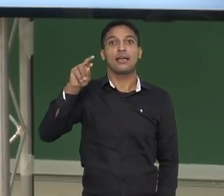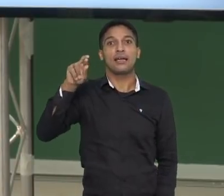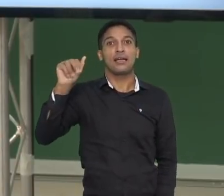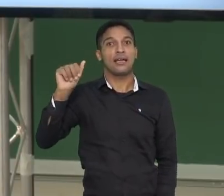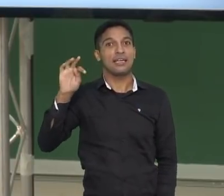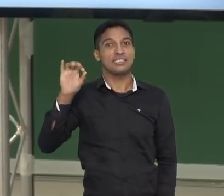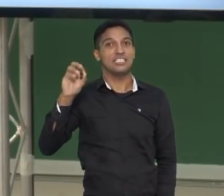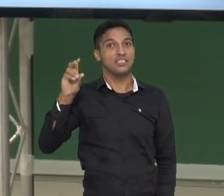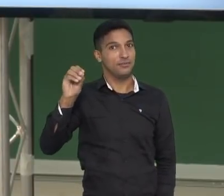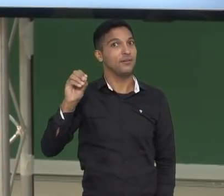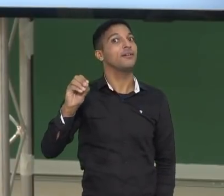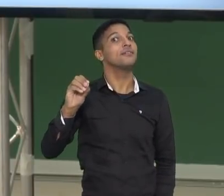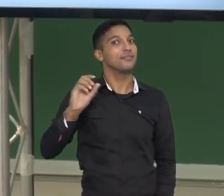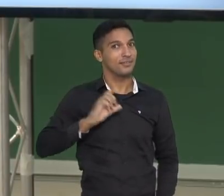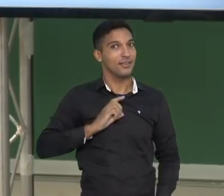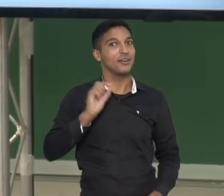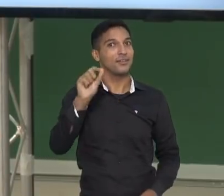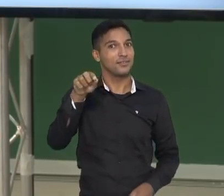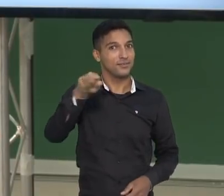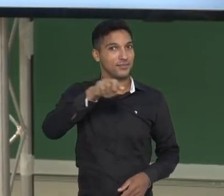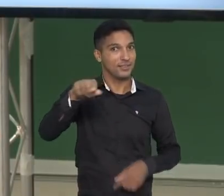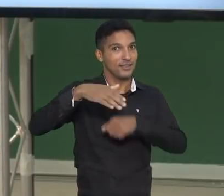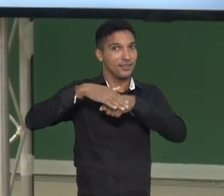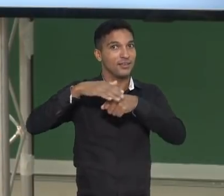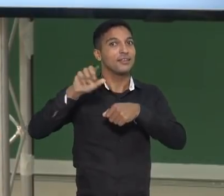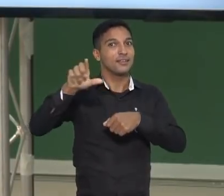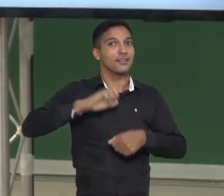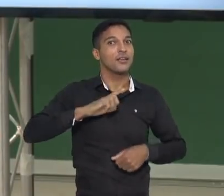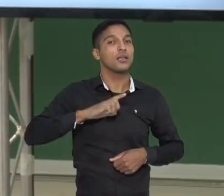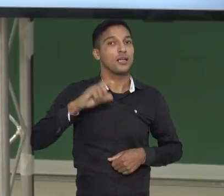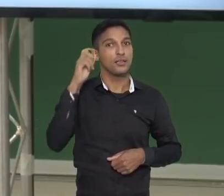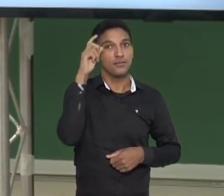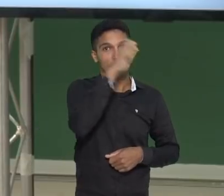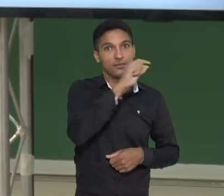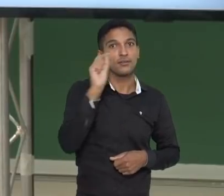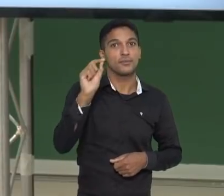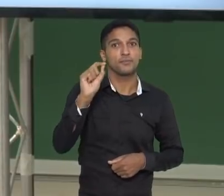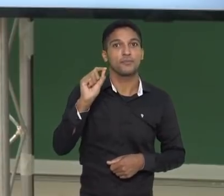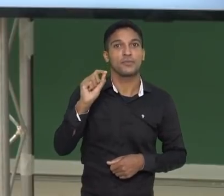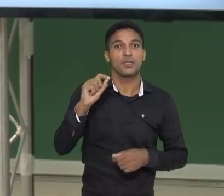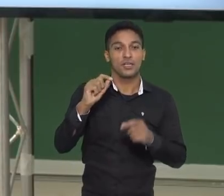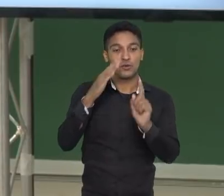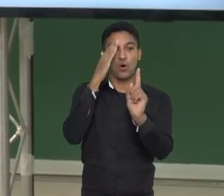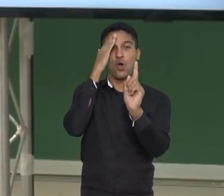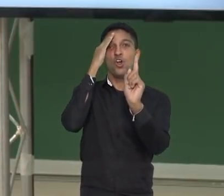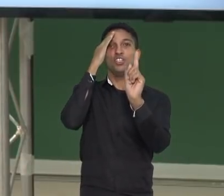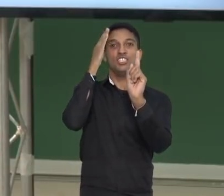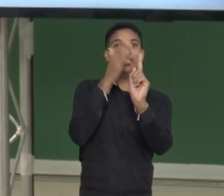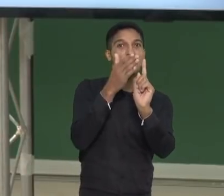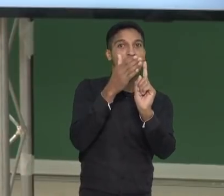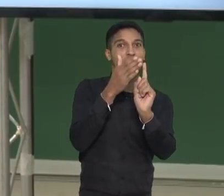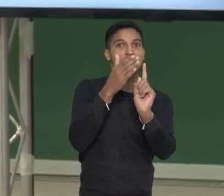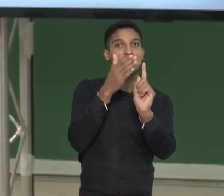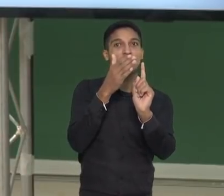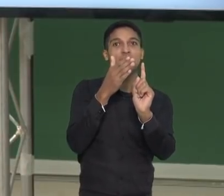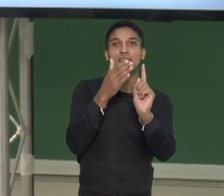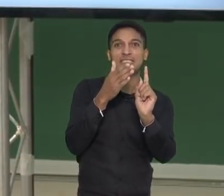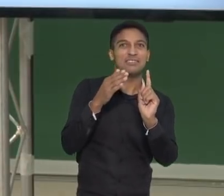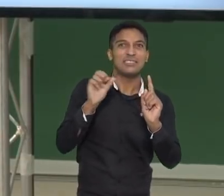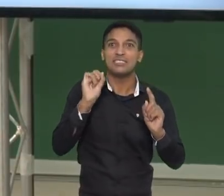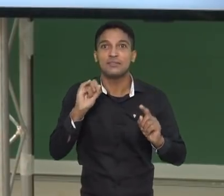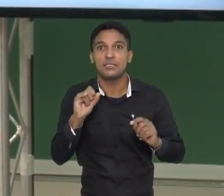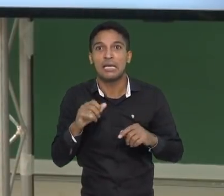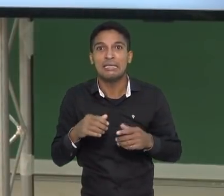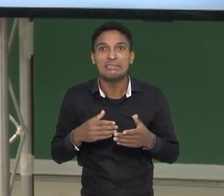e da pontuação, é vocês não fazerem o discurso direto da forma correta. Você às